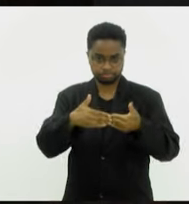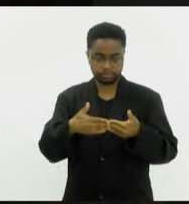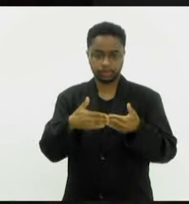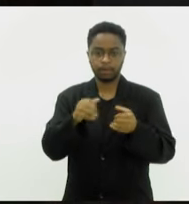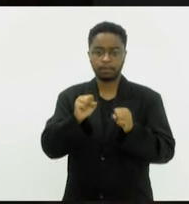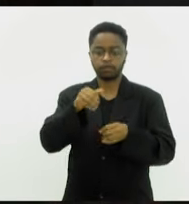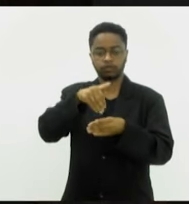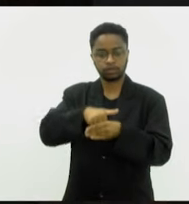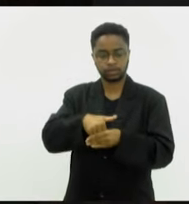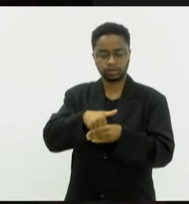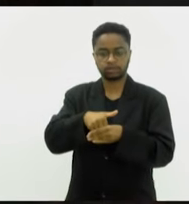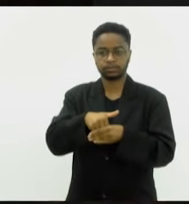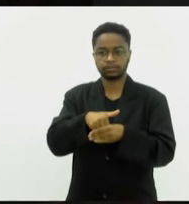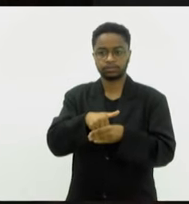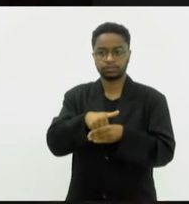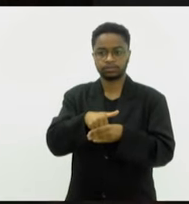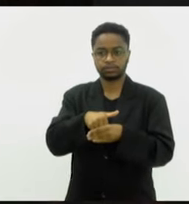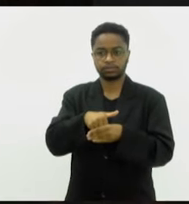discussão. Em votação.